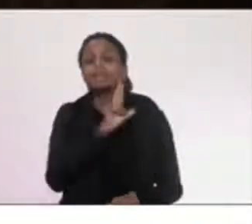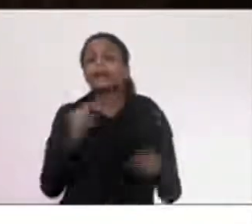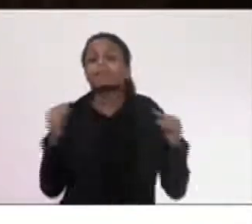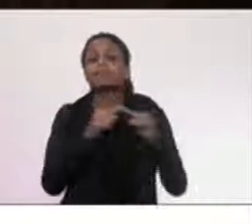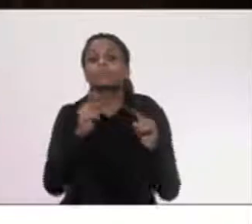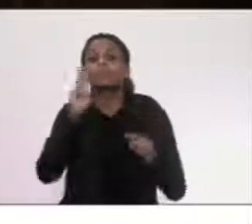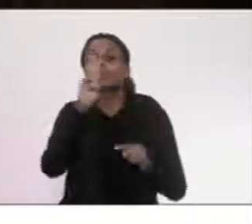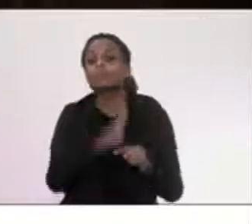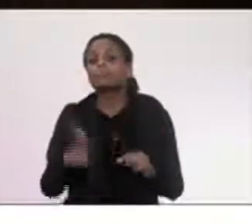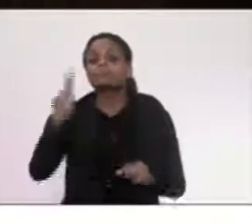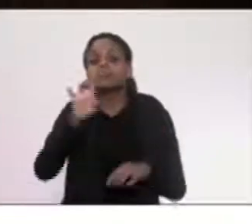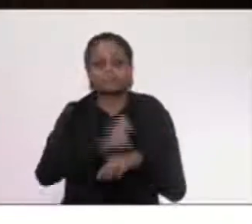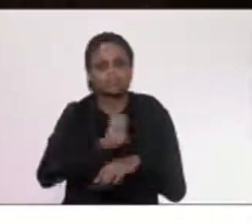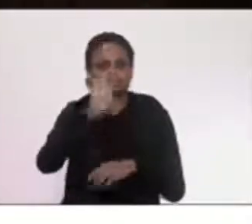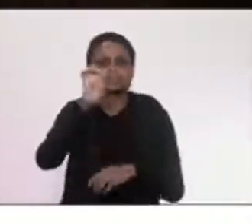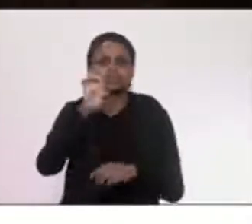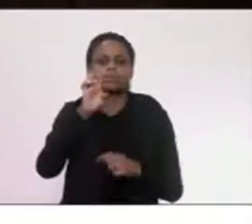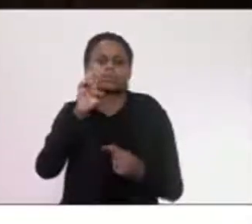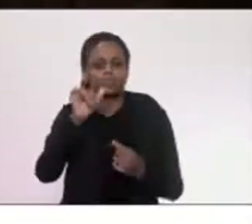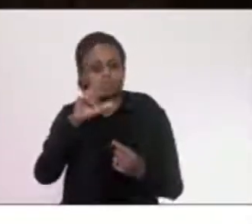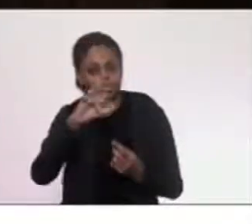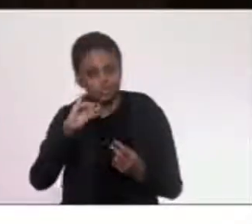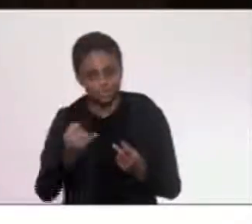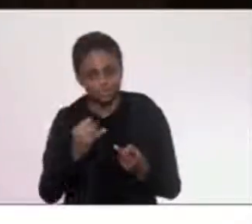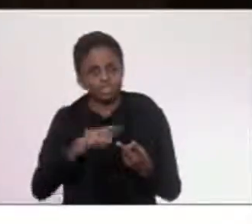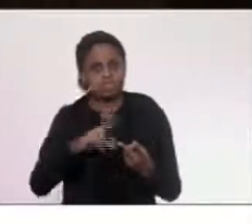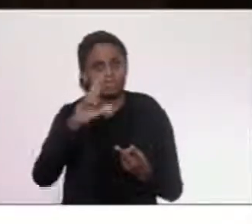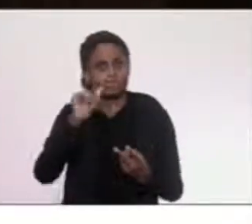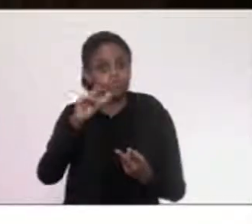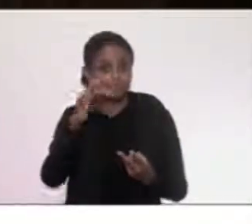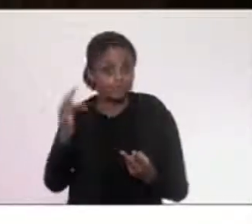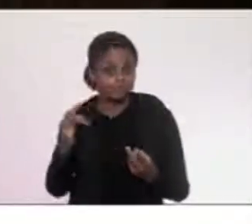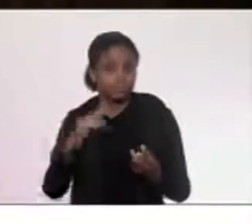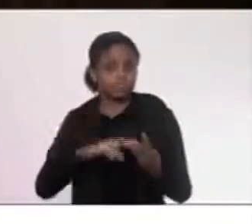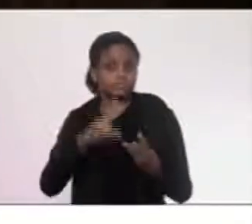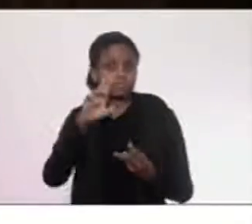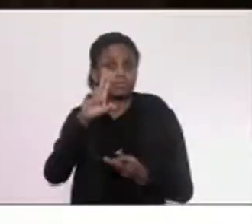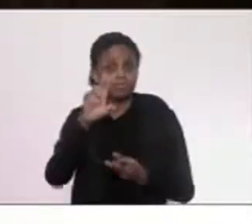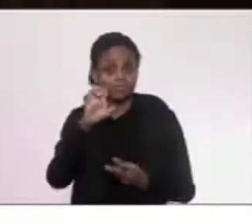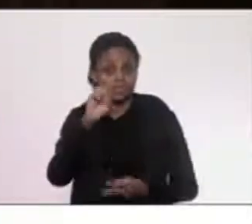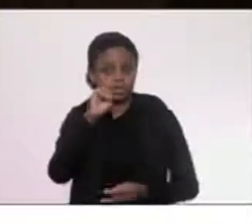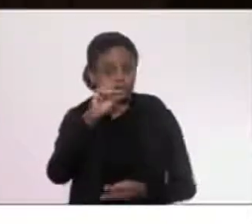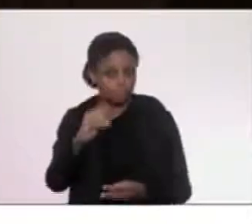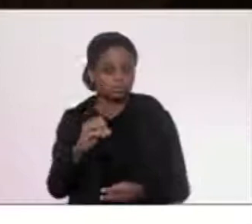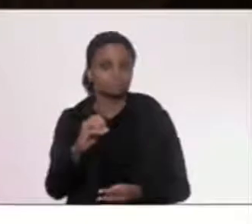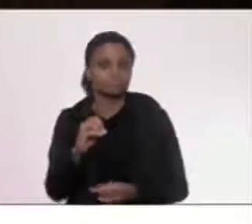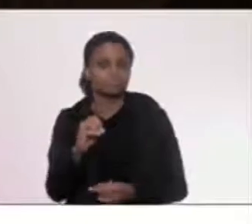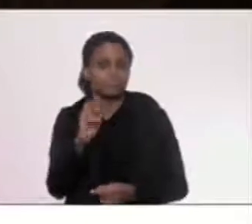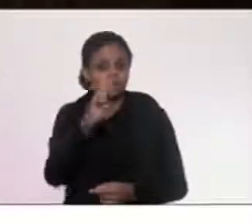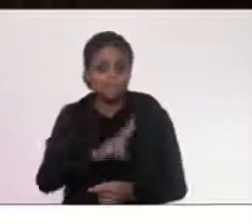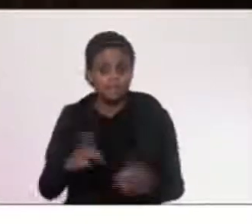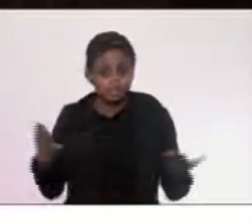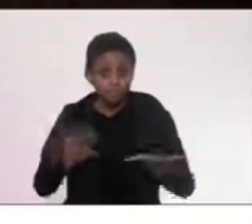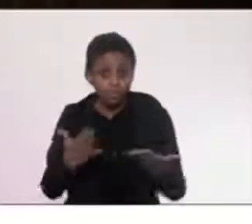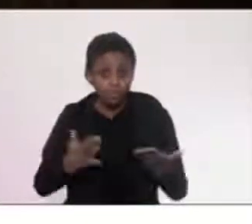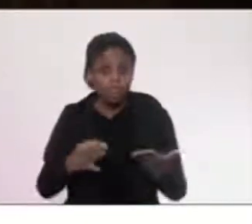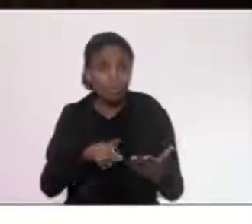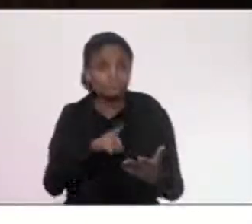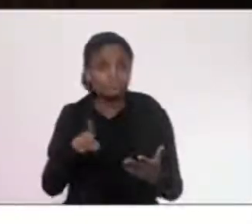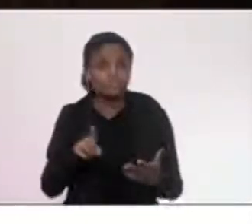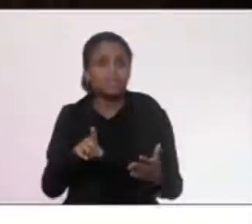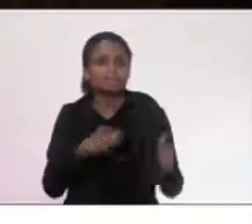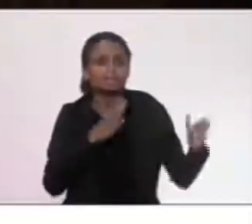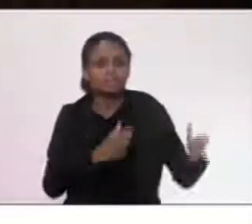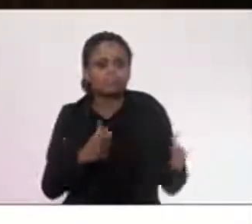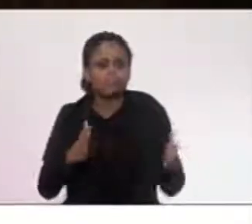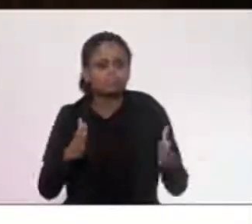universidades estaduais, o ERJ, o ENF e o ESO. Universidades hoje que estão passando por um